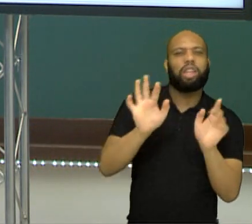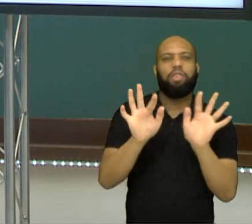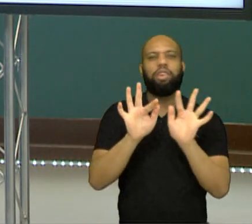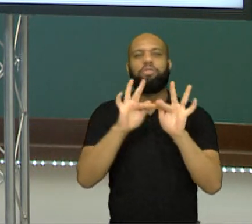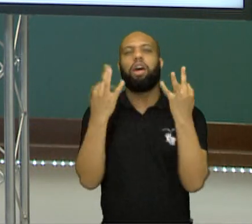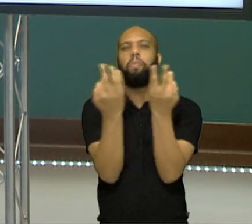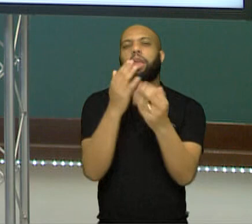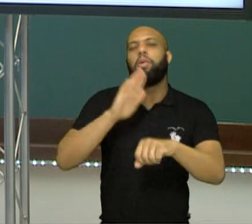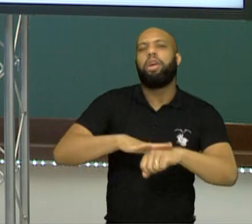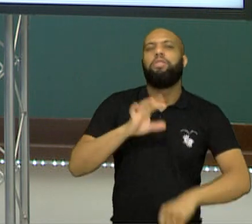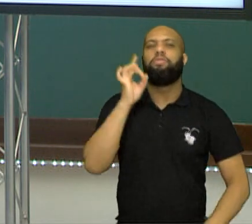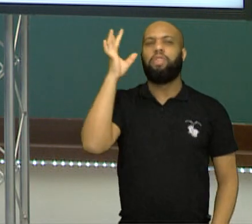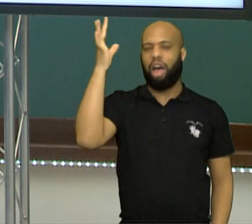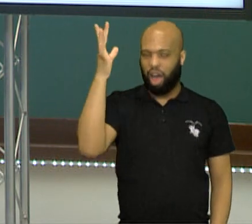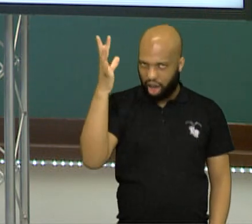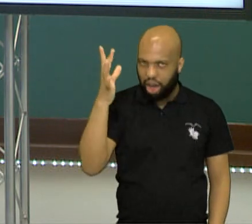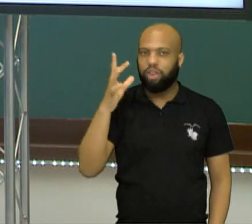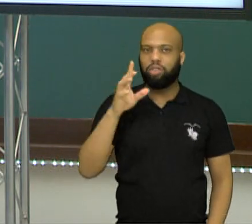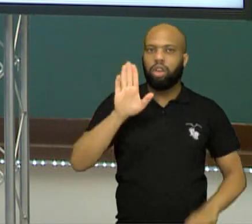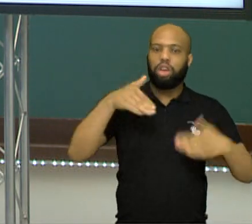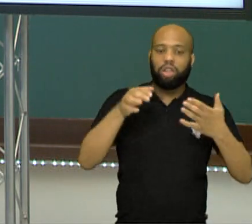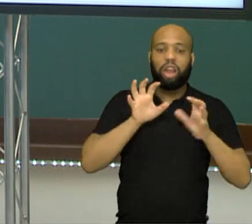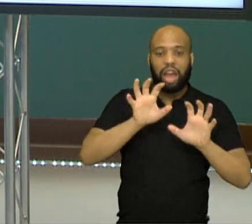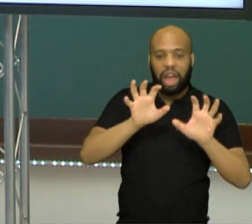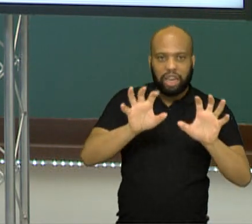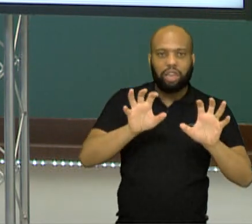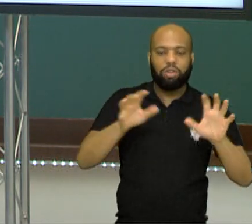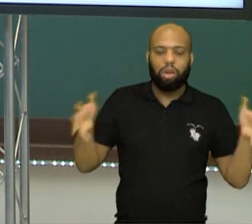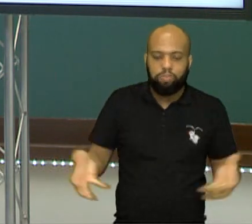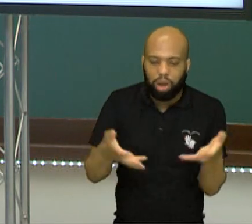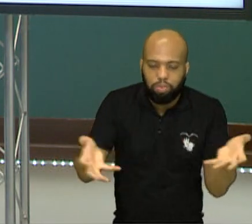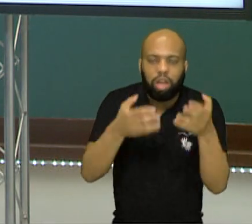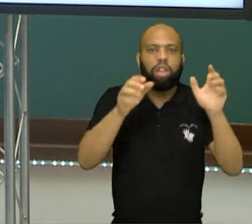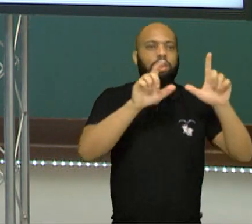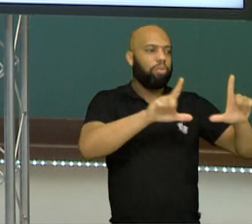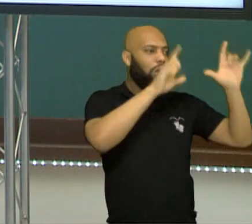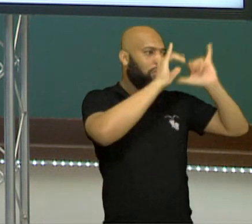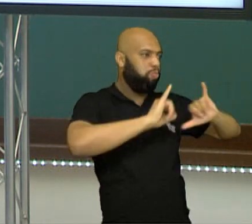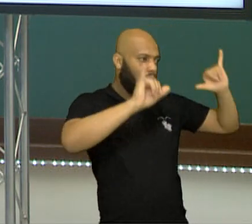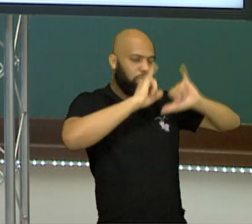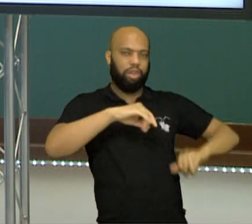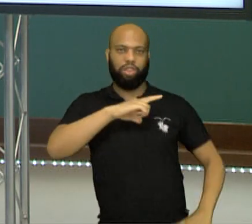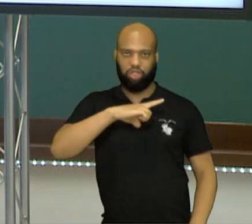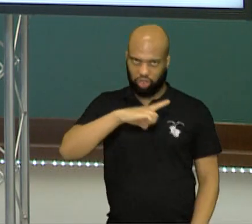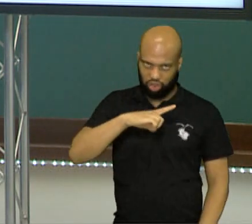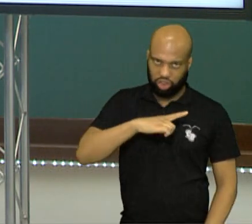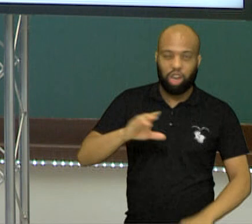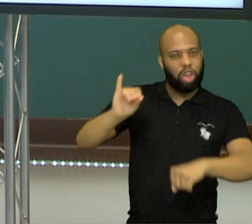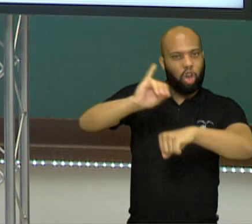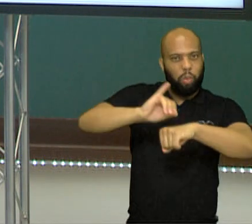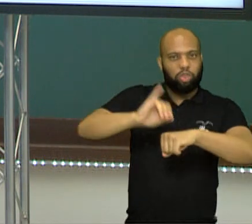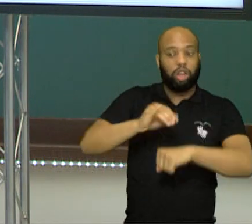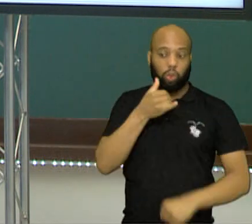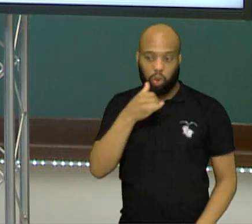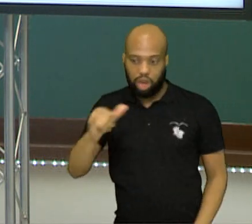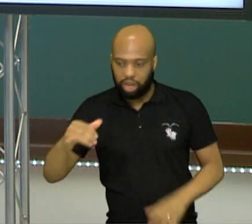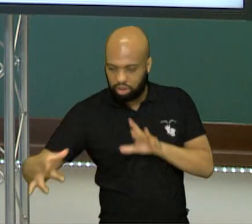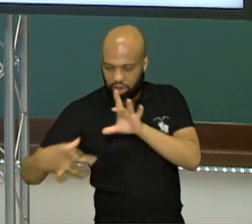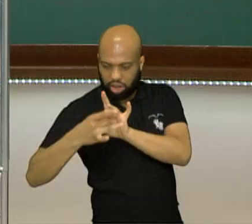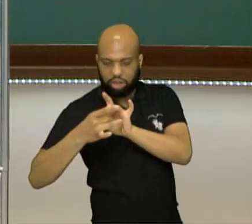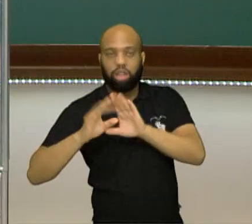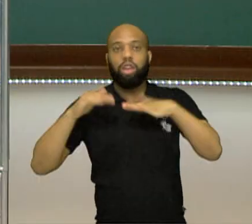Então, geladeira, máquina de lavar e diversos outros eletrodomésticos chegando à casa das famílias.